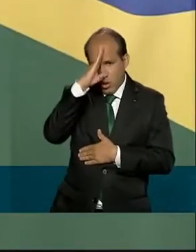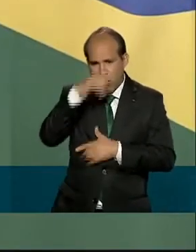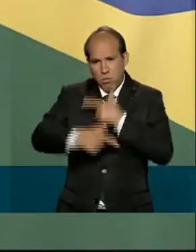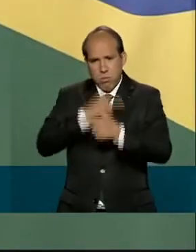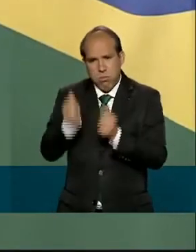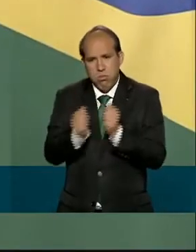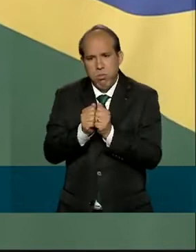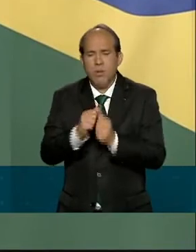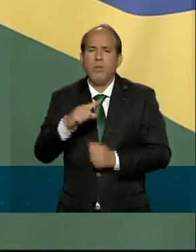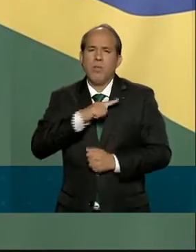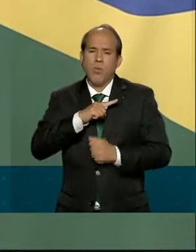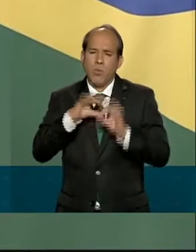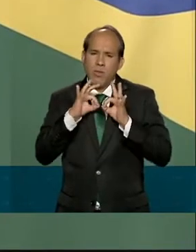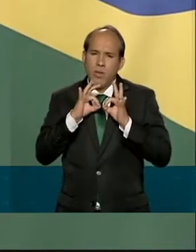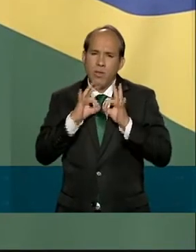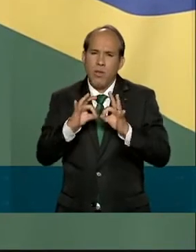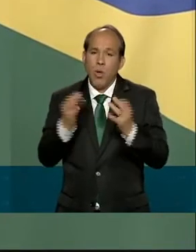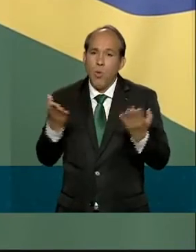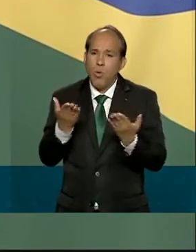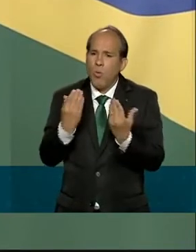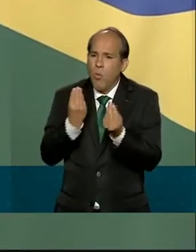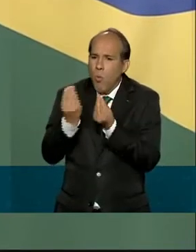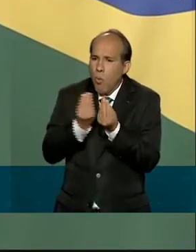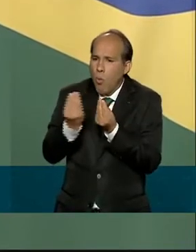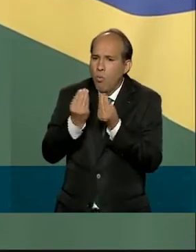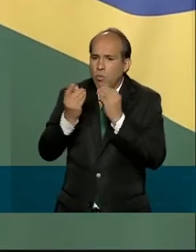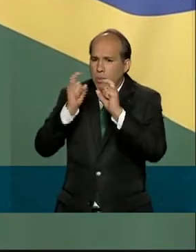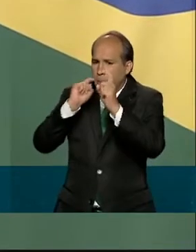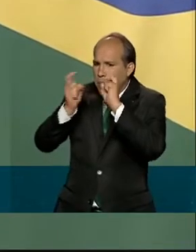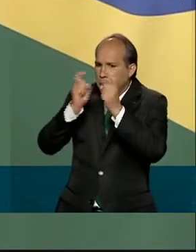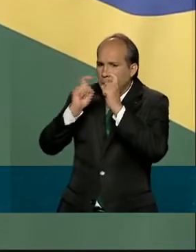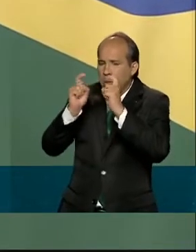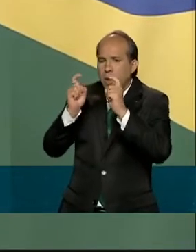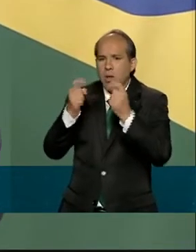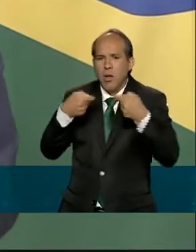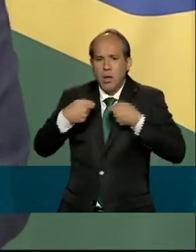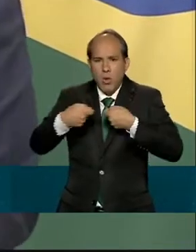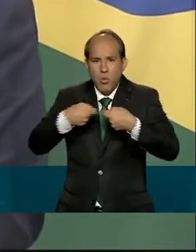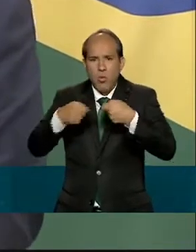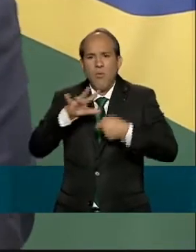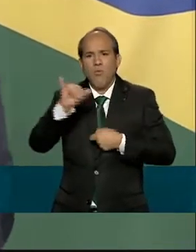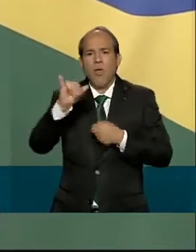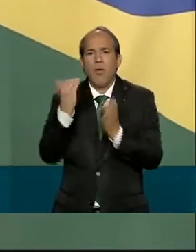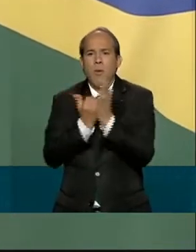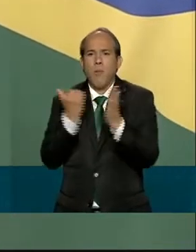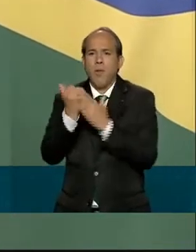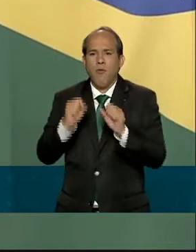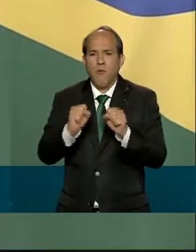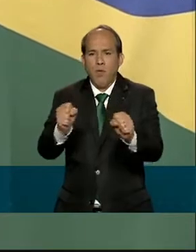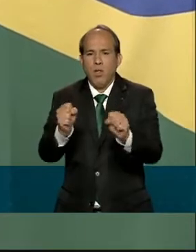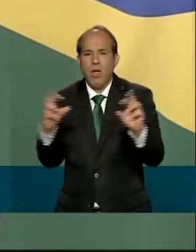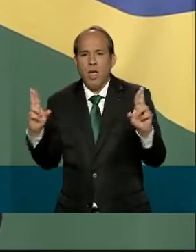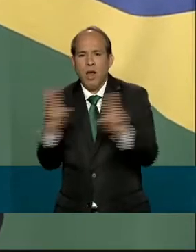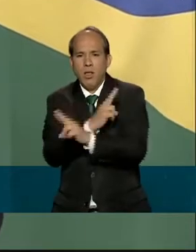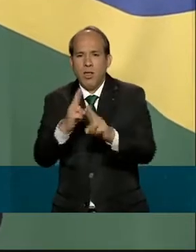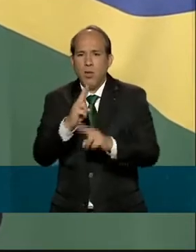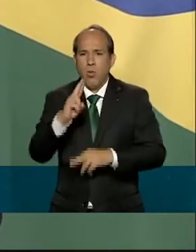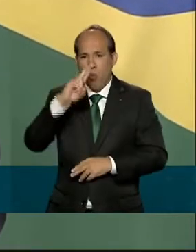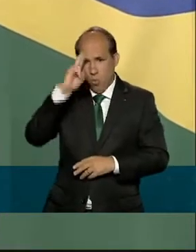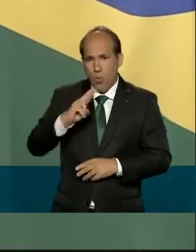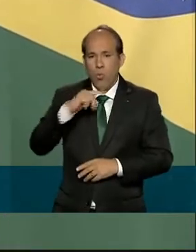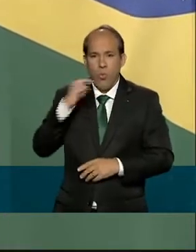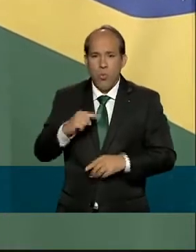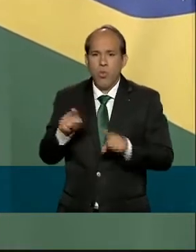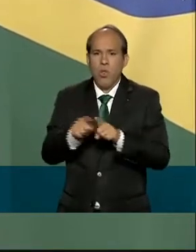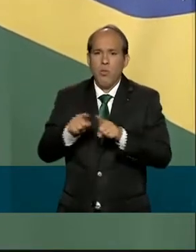Estou convencido que as negociações de hoje promoverão o futuro fortalecimento das relações russo-brasileiras para o bem dos povos